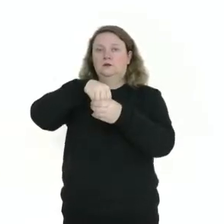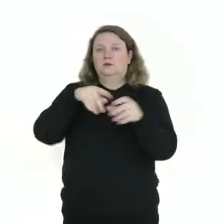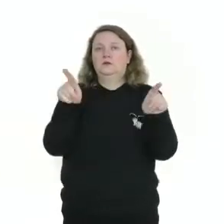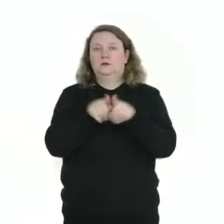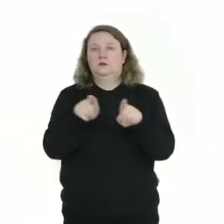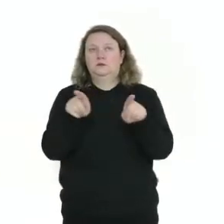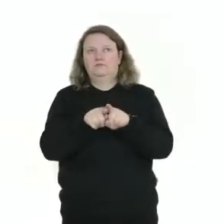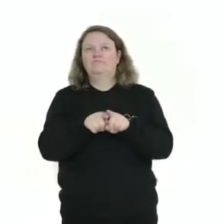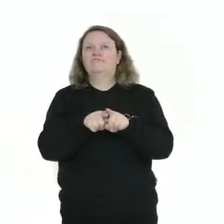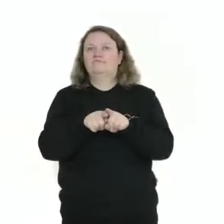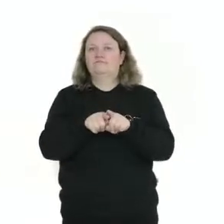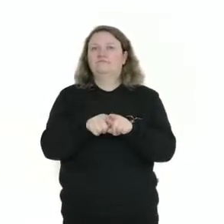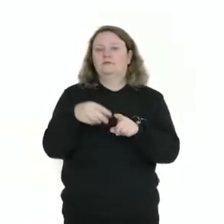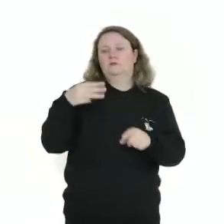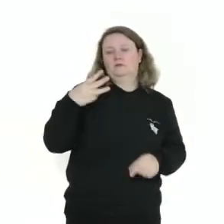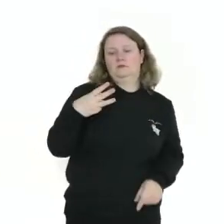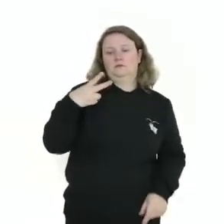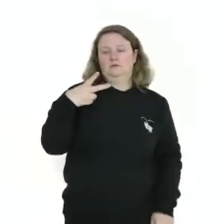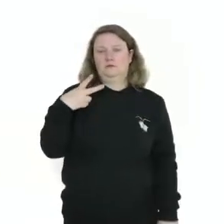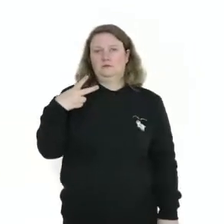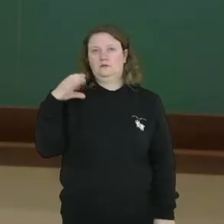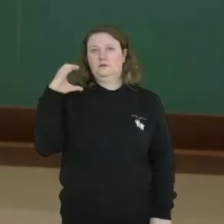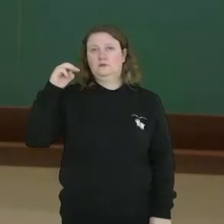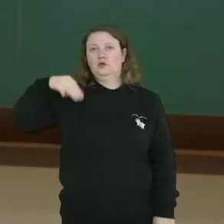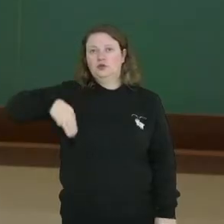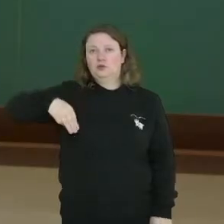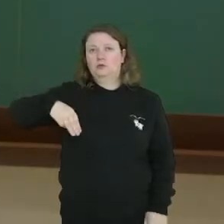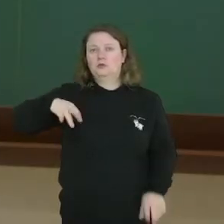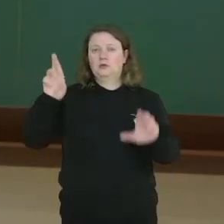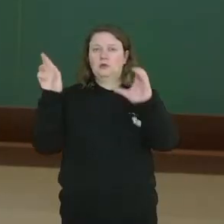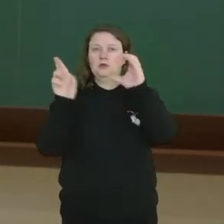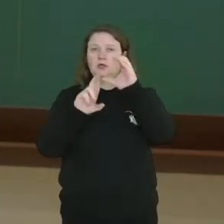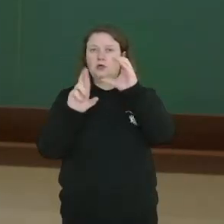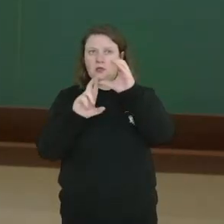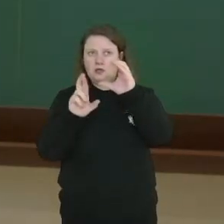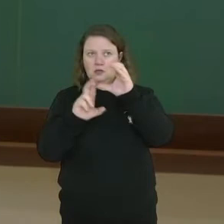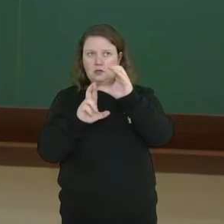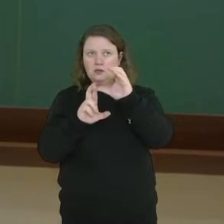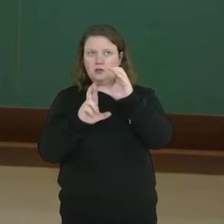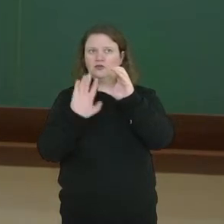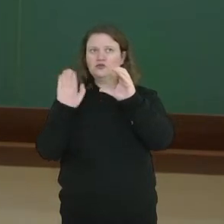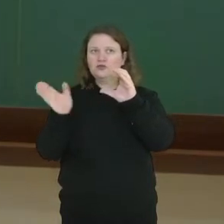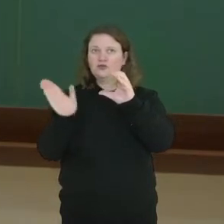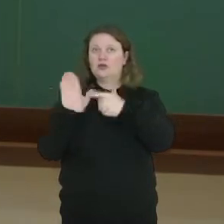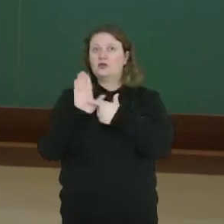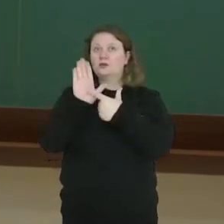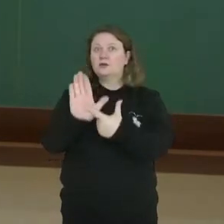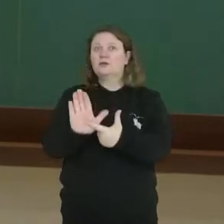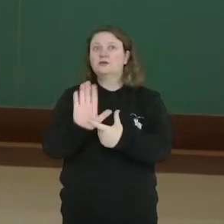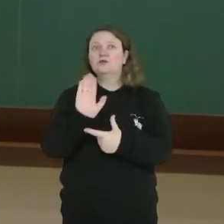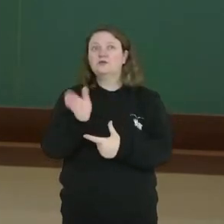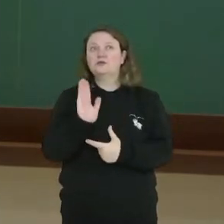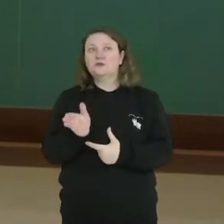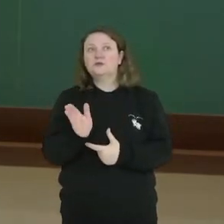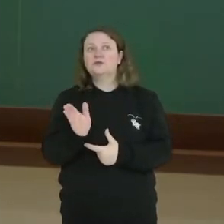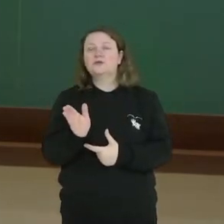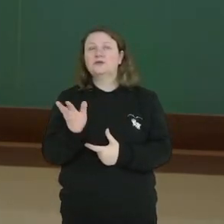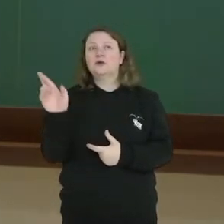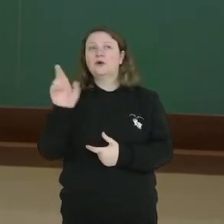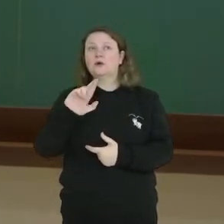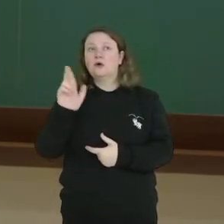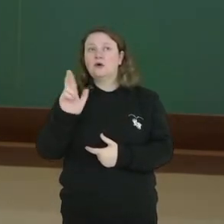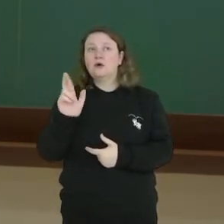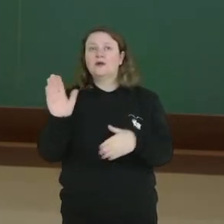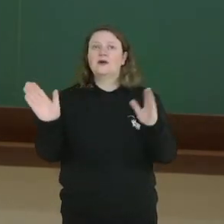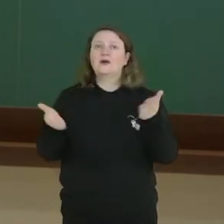numa circunferência de 32 centímetros de raio. Então, ele me deu o raio, gente. E eu preciso das informações a respeito